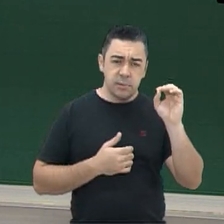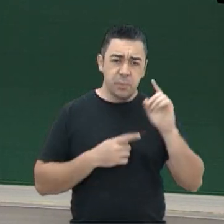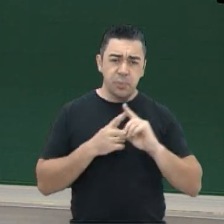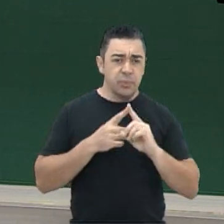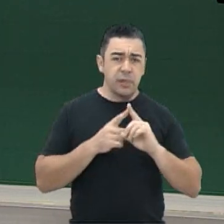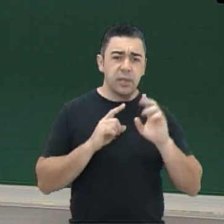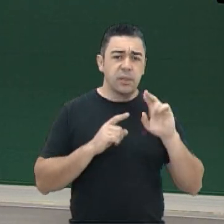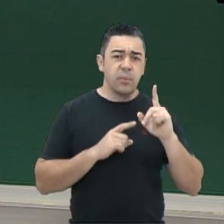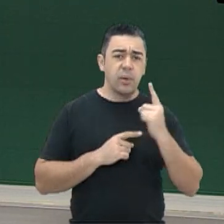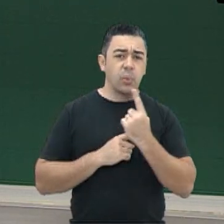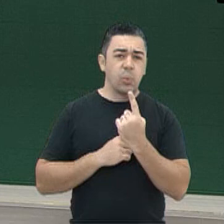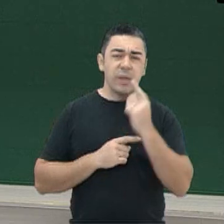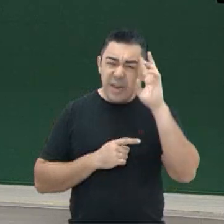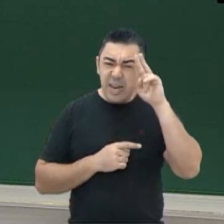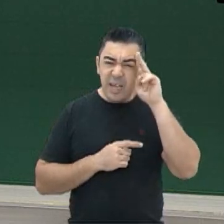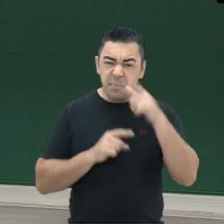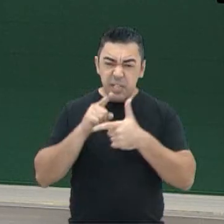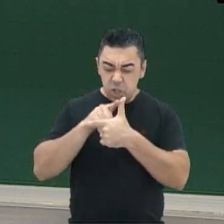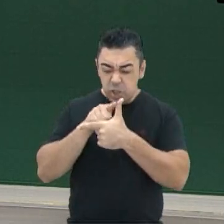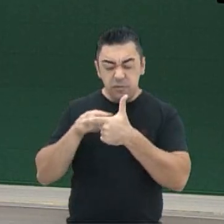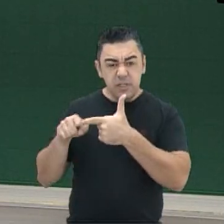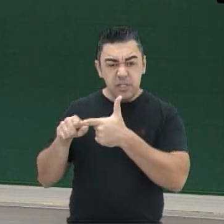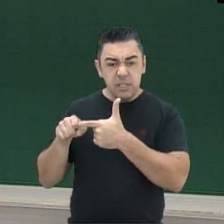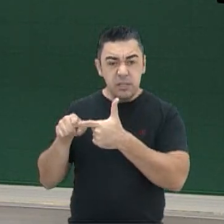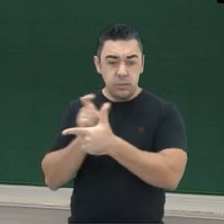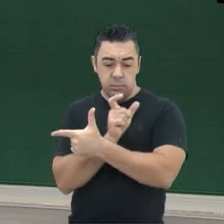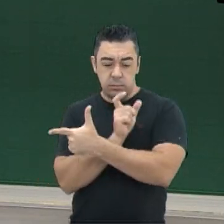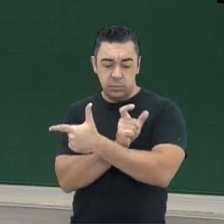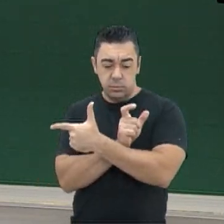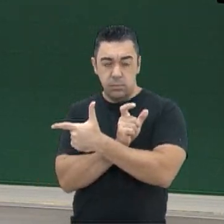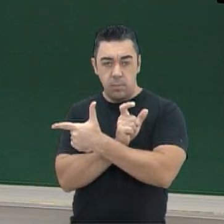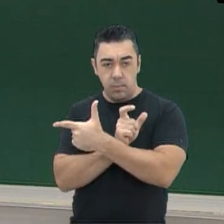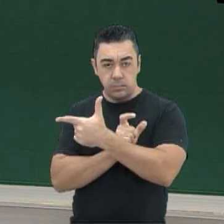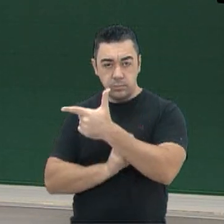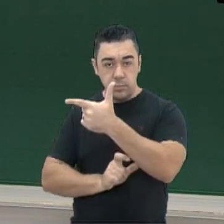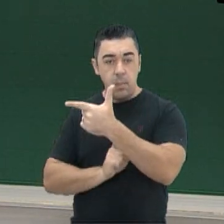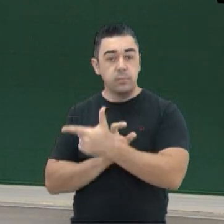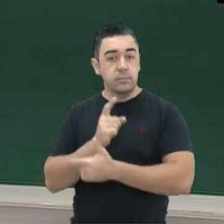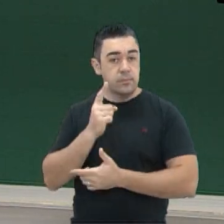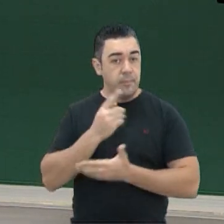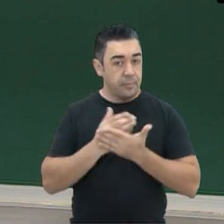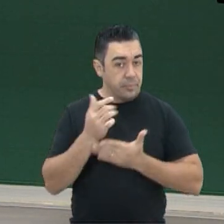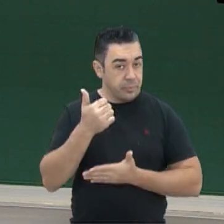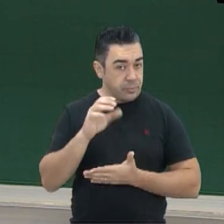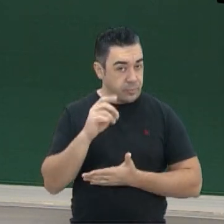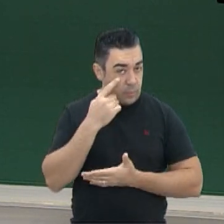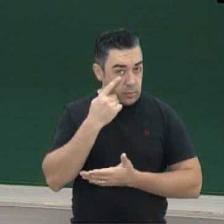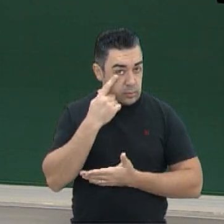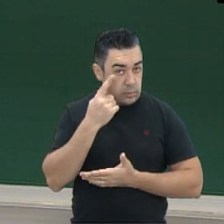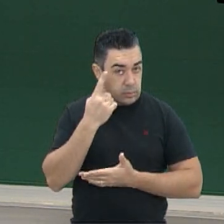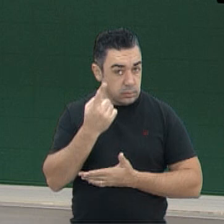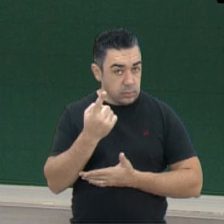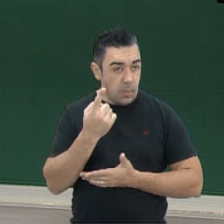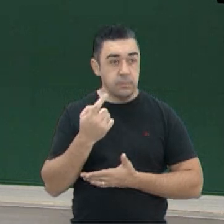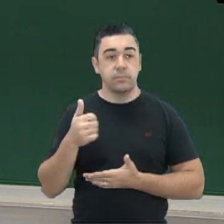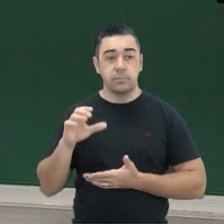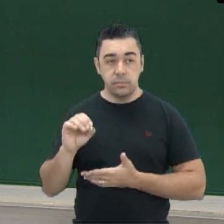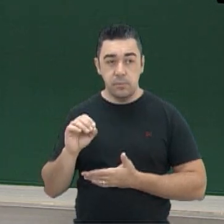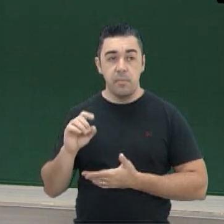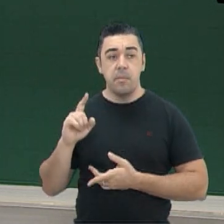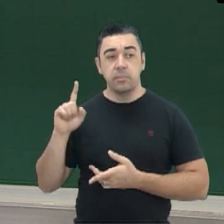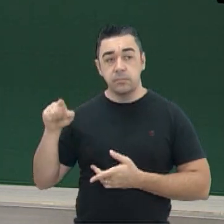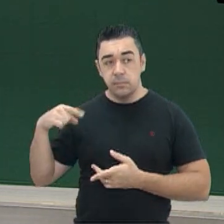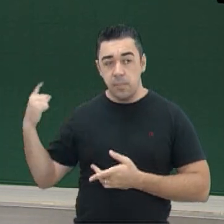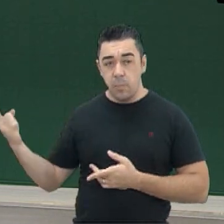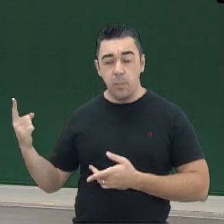na divisão. Lembra da divisão lá que você pega um número e tal? É quase como isso. Eu vou começar pelo 10, tá? Porque eu não vou começar pelo 1, porque eu vou